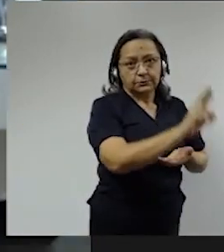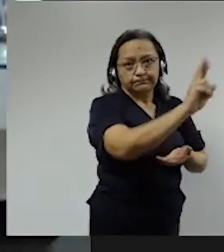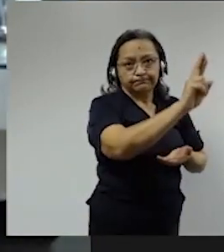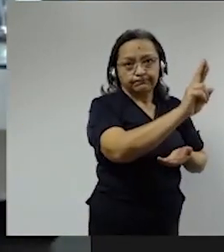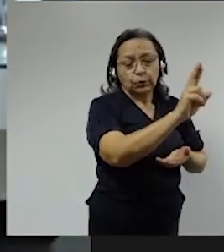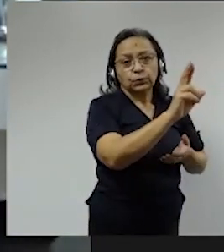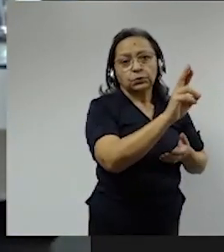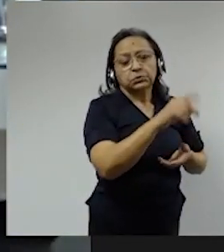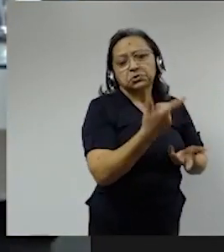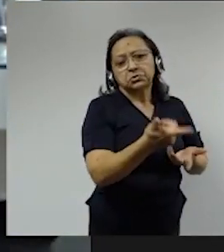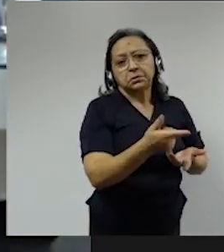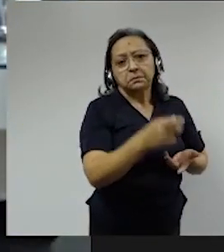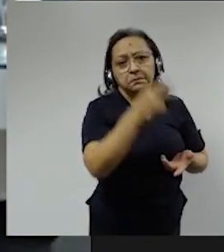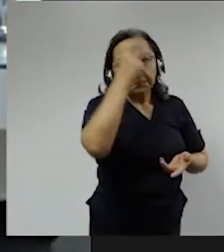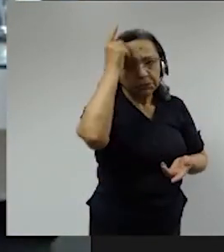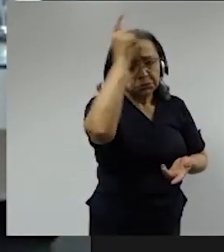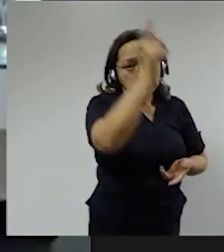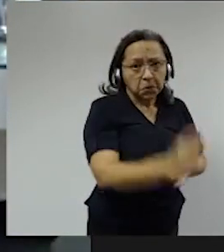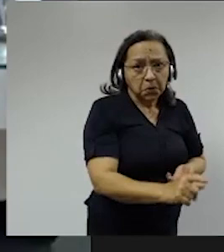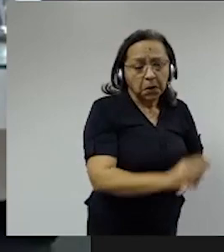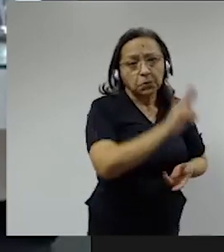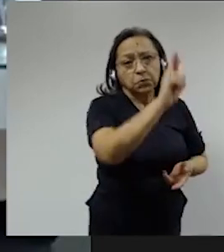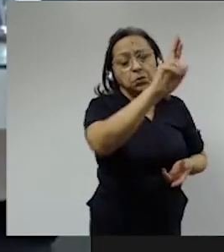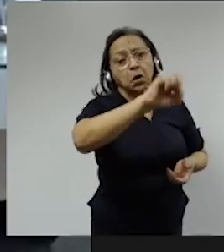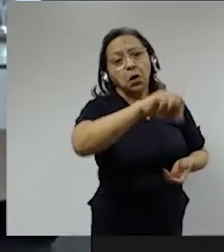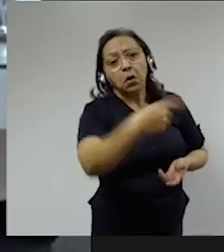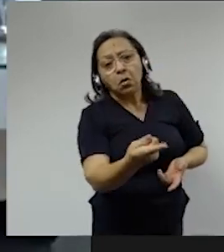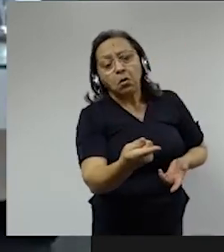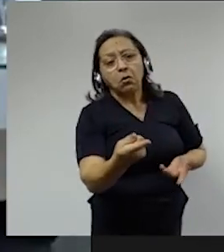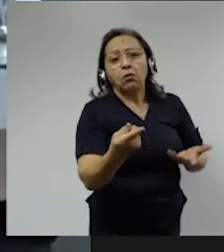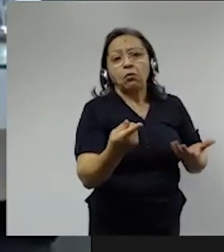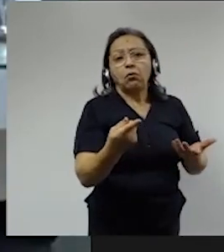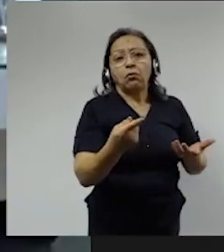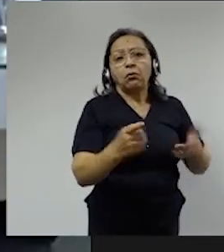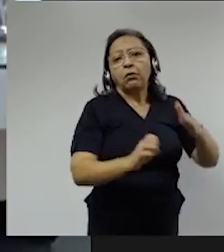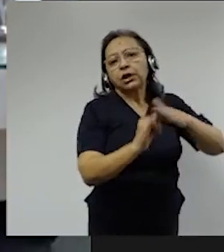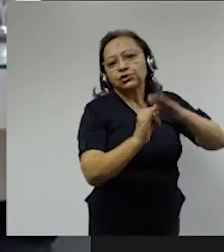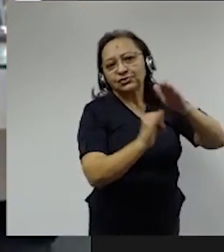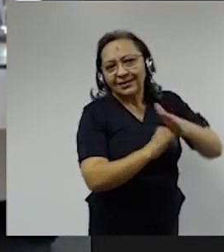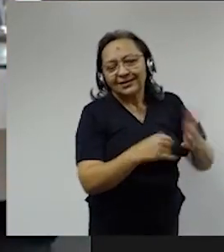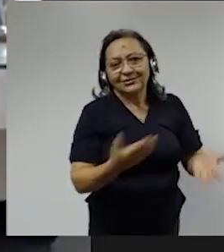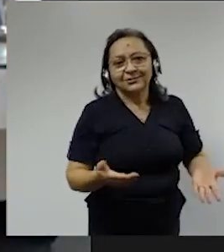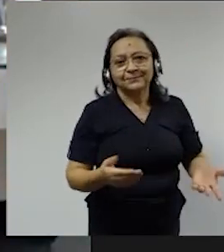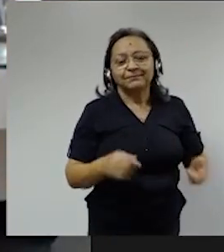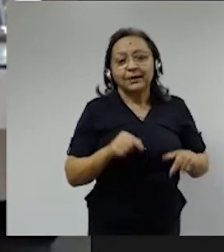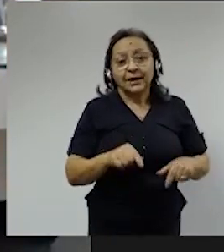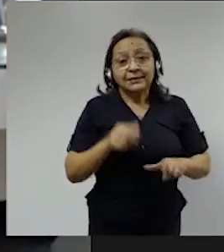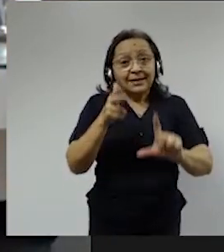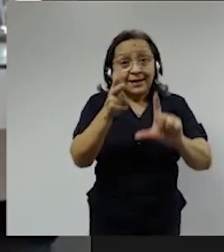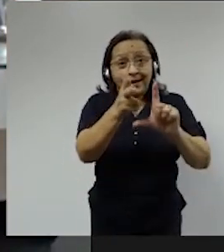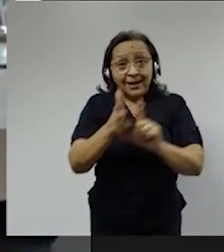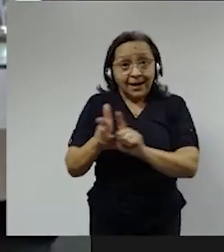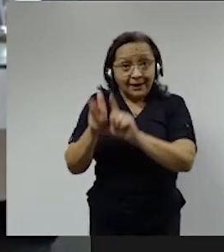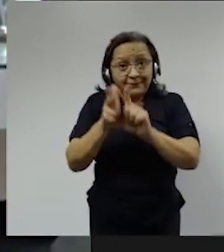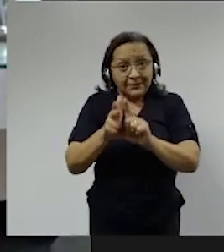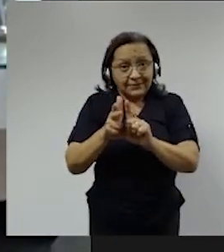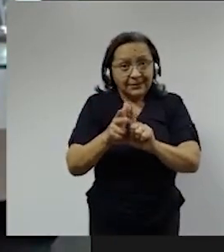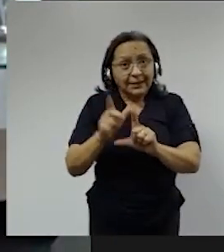sejam eles autores ou intérpretes, enfim, os conexos. E essas lives